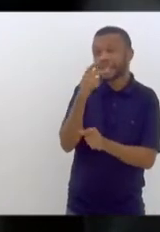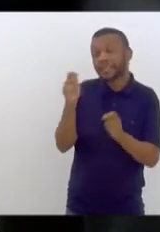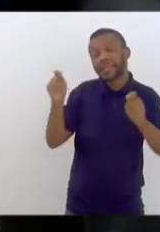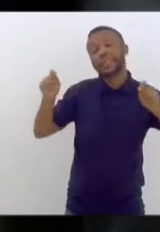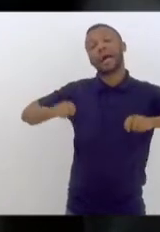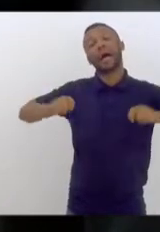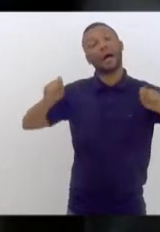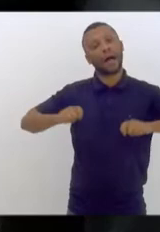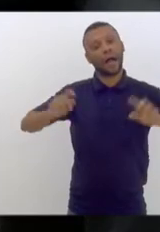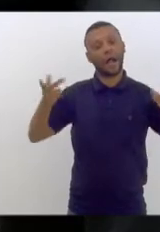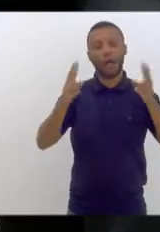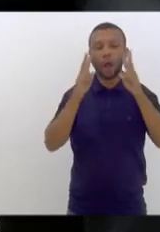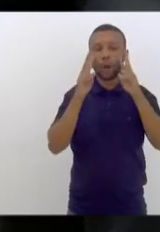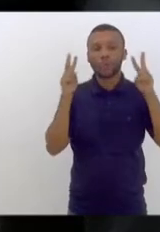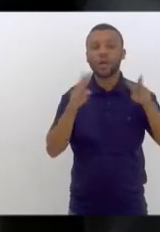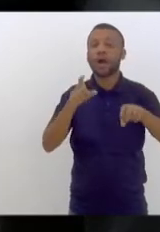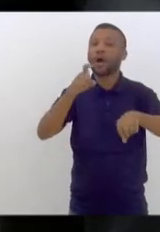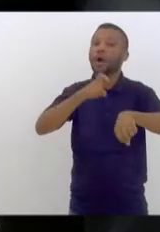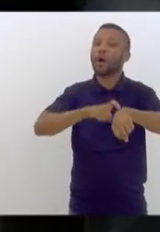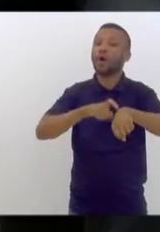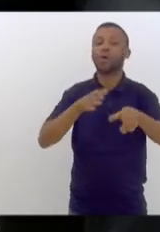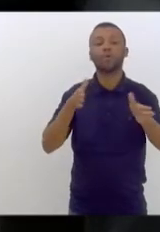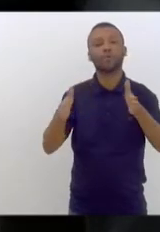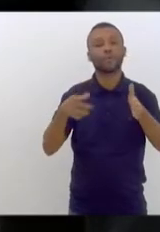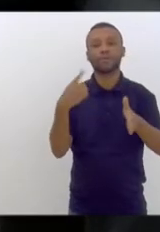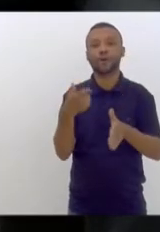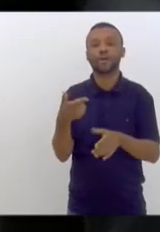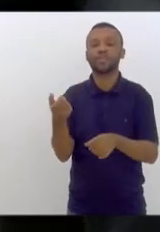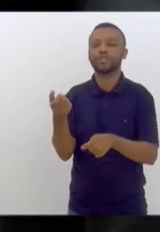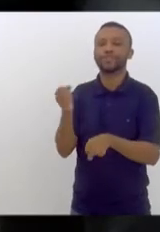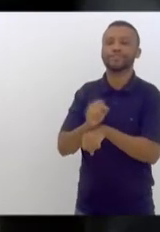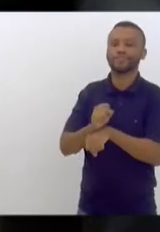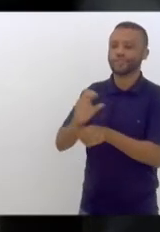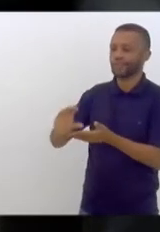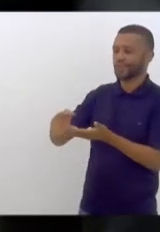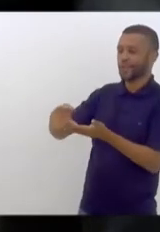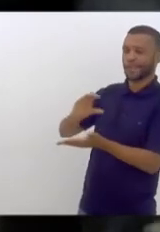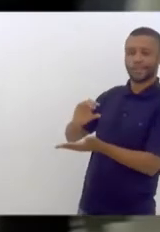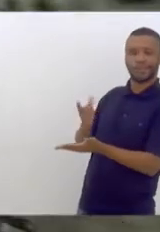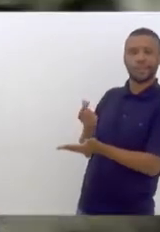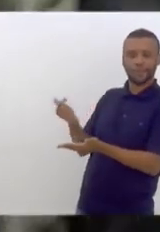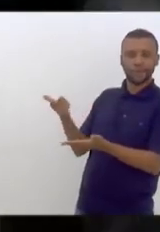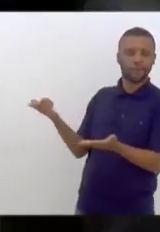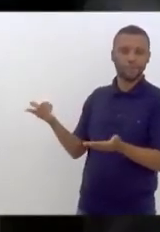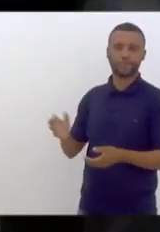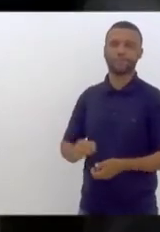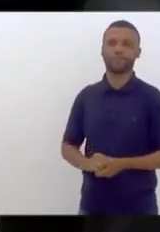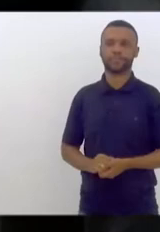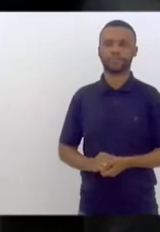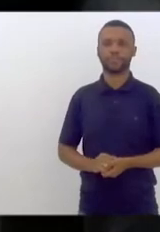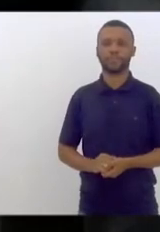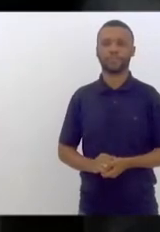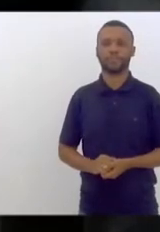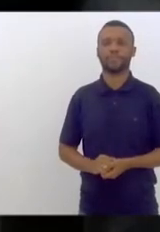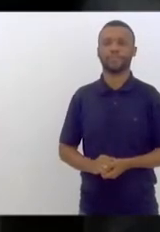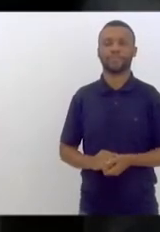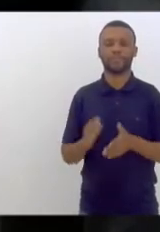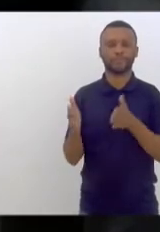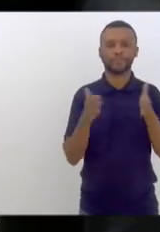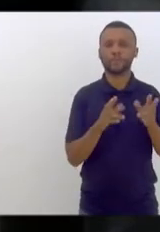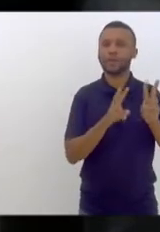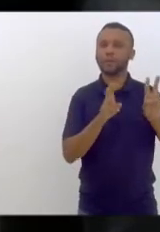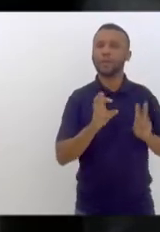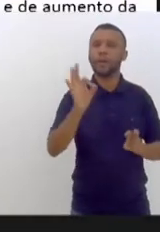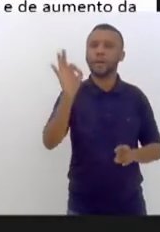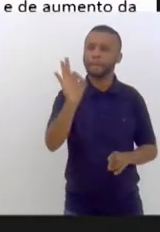razoável, considerando o tempo que nós deixamos de receber o valor. Em relação ao